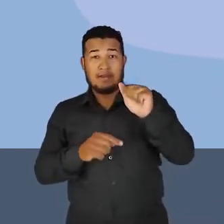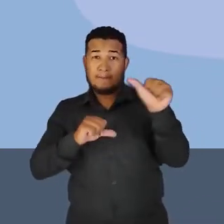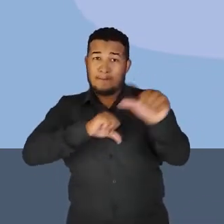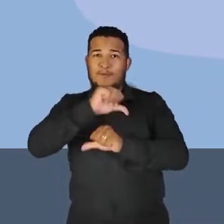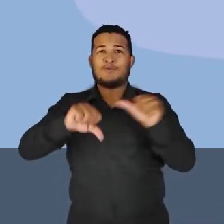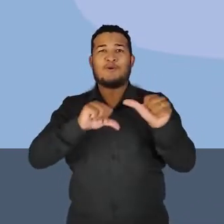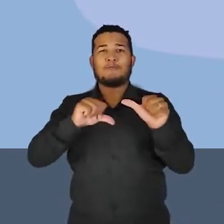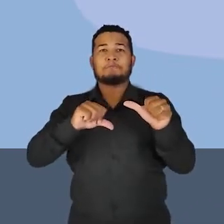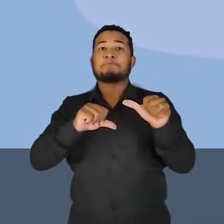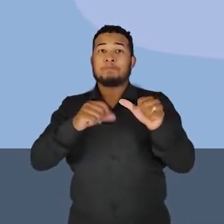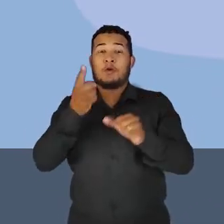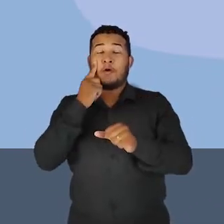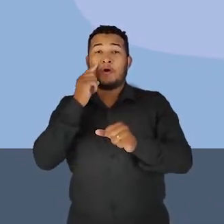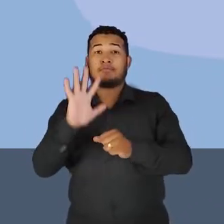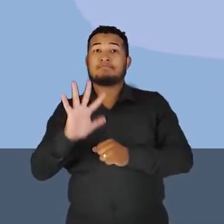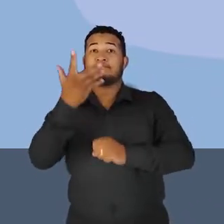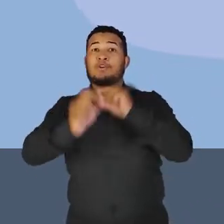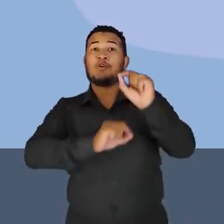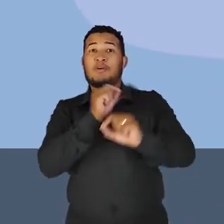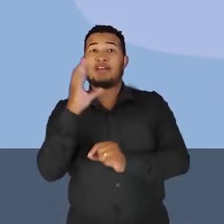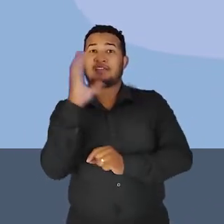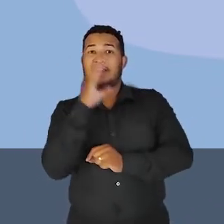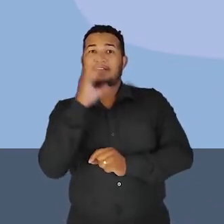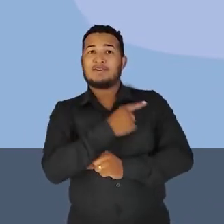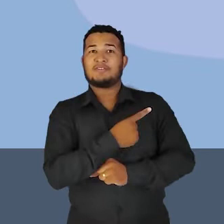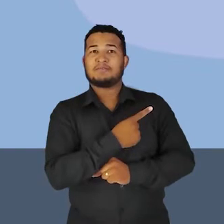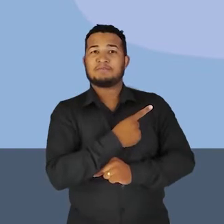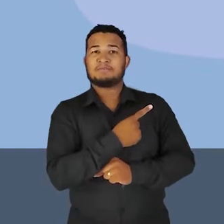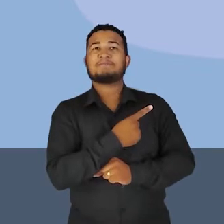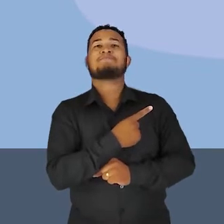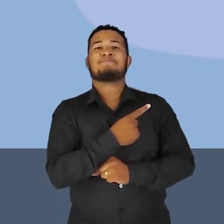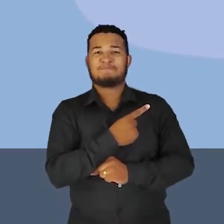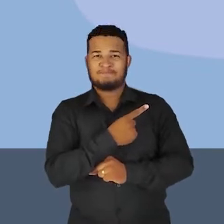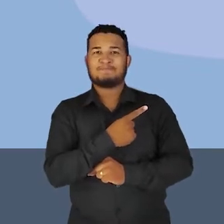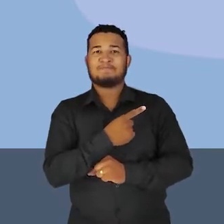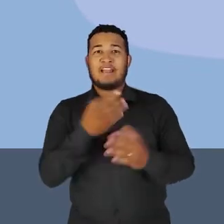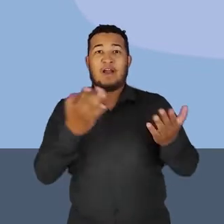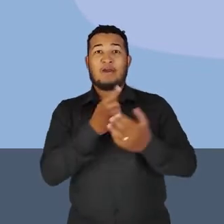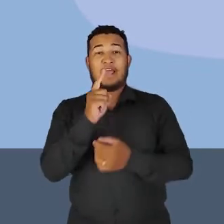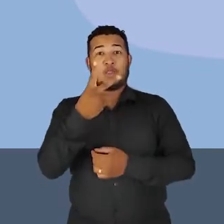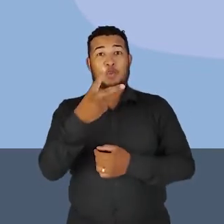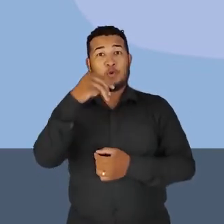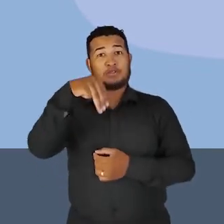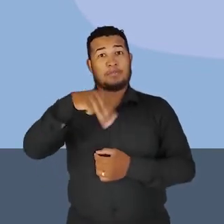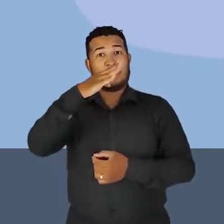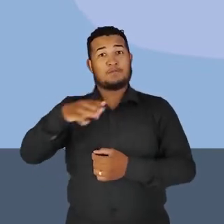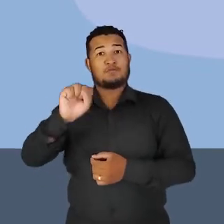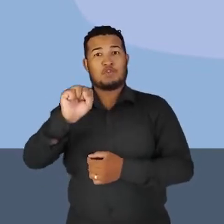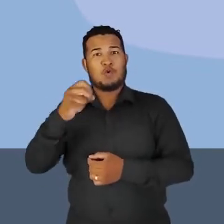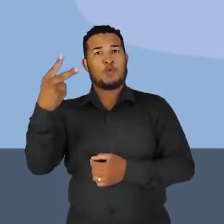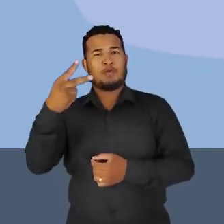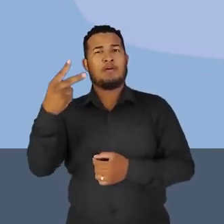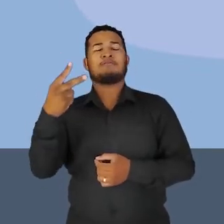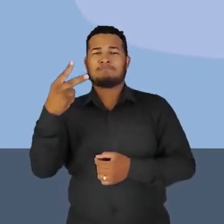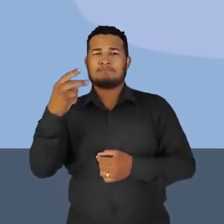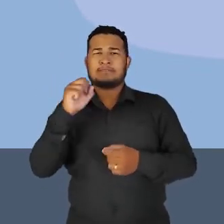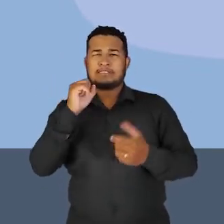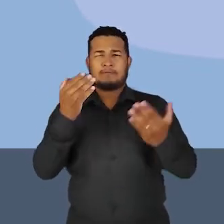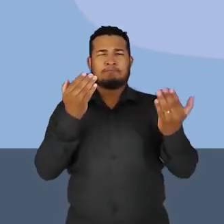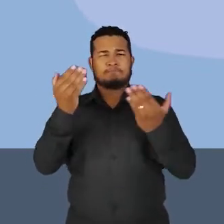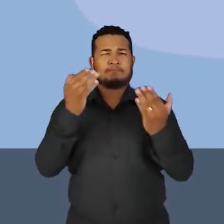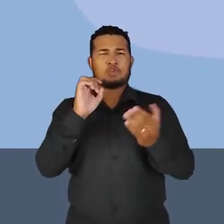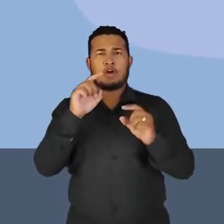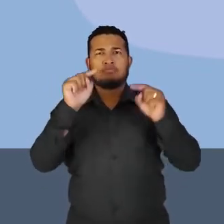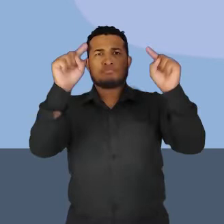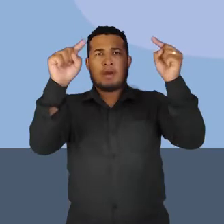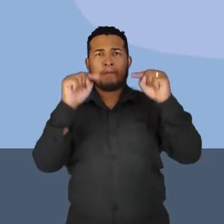massa, olha o que ocorreu com a aceleração. A aceleração foi para 2 metros por segundo ao quadrado. Se nós pudéssemos fazer uma avaliação somente